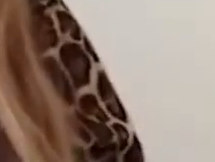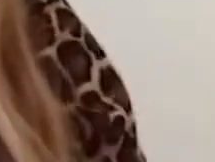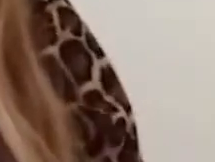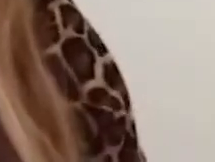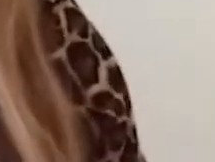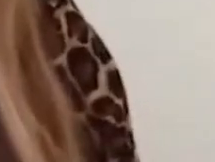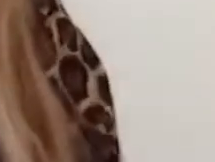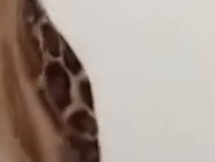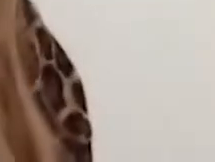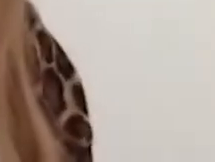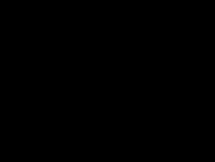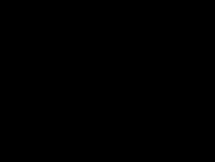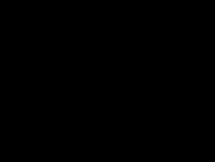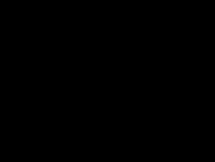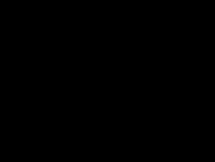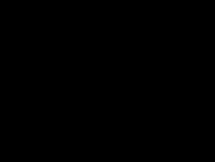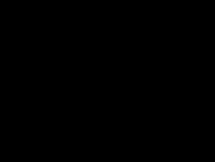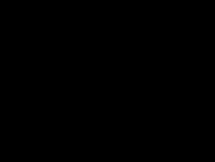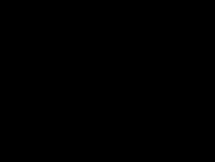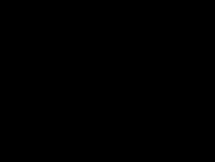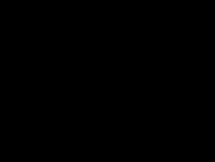da cultura indígena.